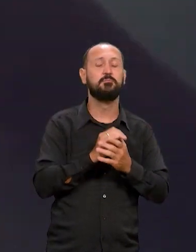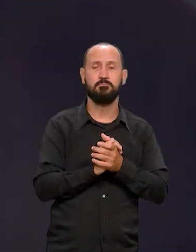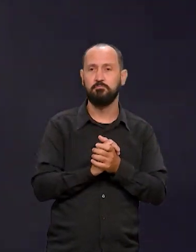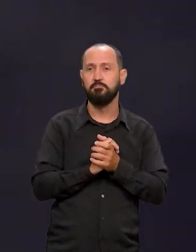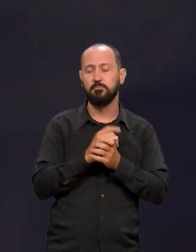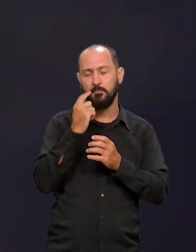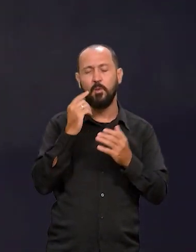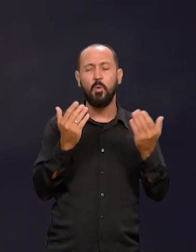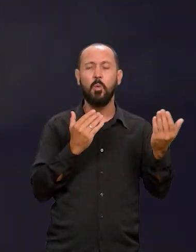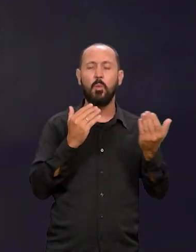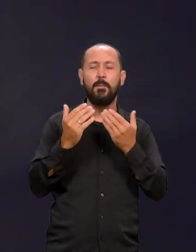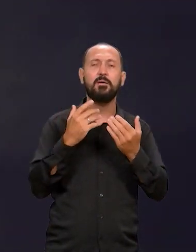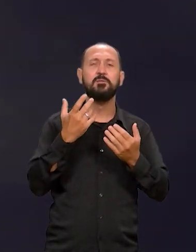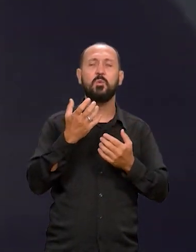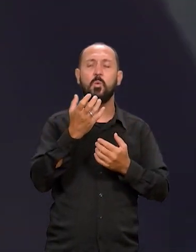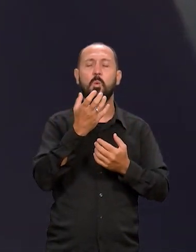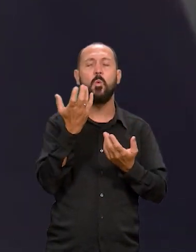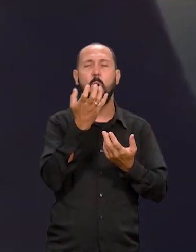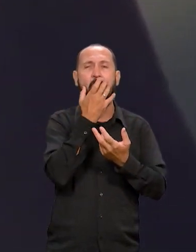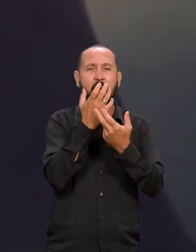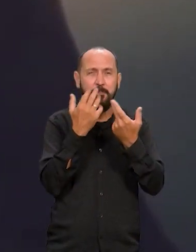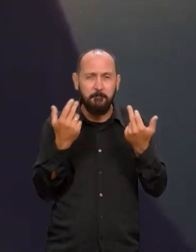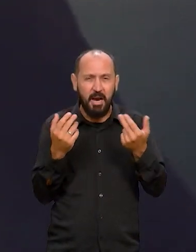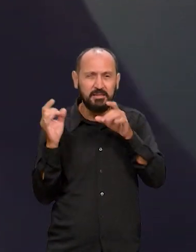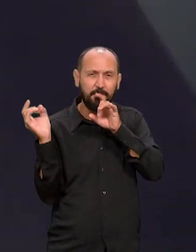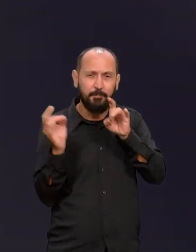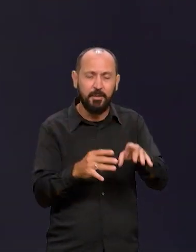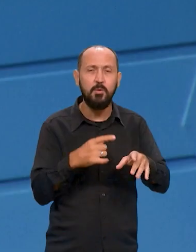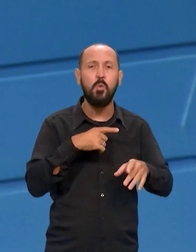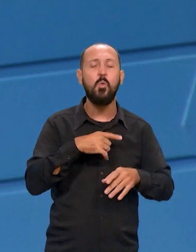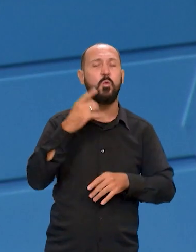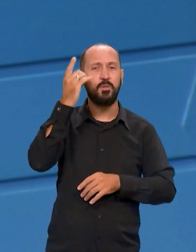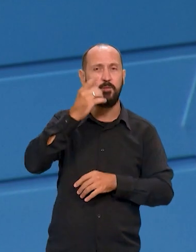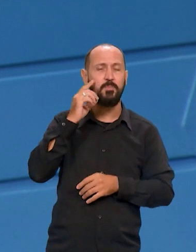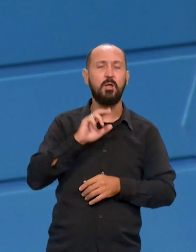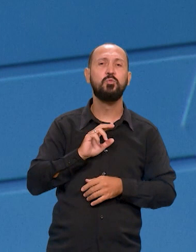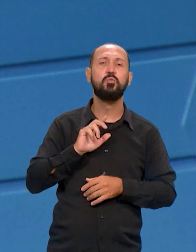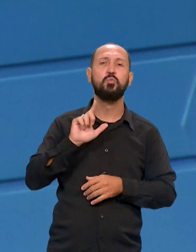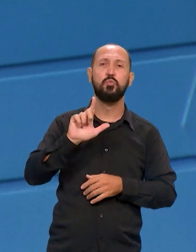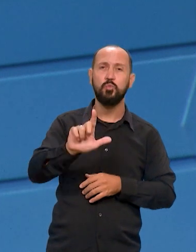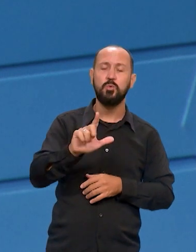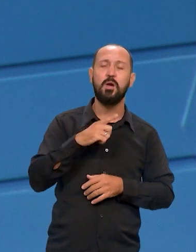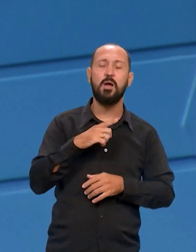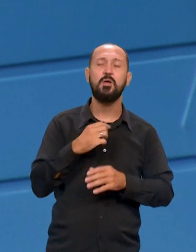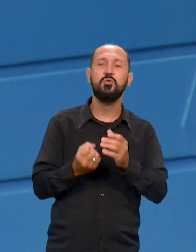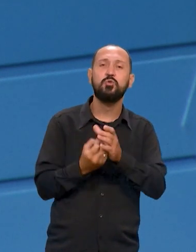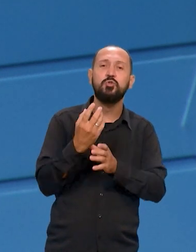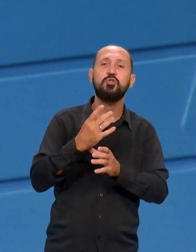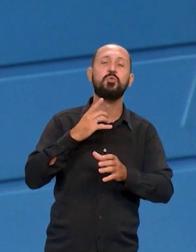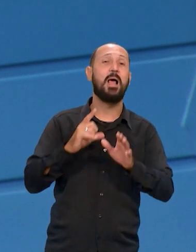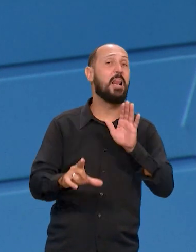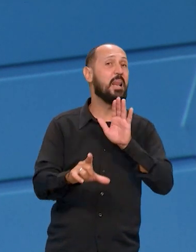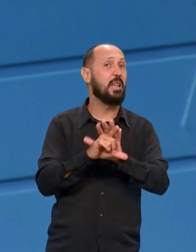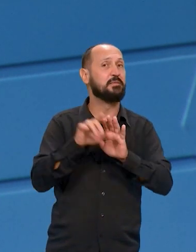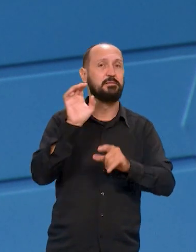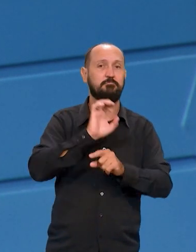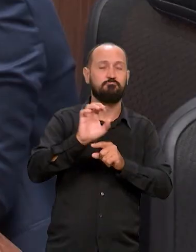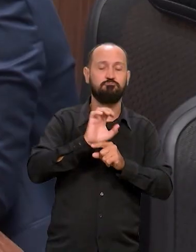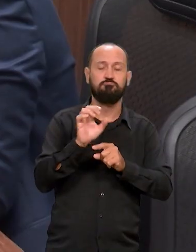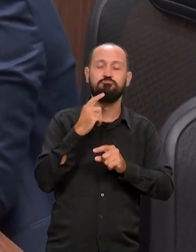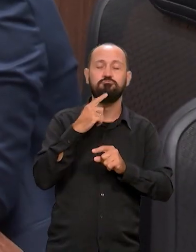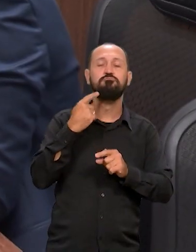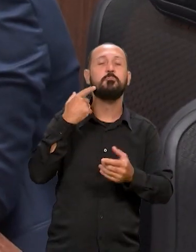1/3 a 1/6. Preocupado com o cenário de abandono de animais, o deputado Lucas de Lima é autor da lei